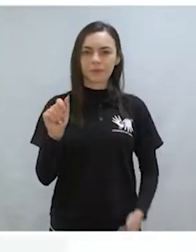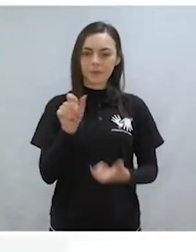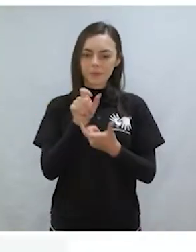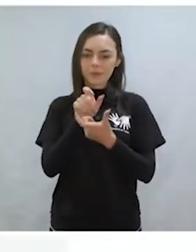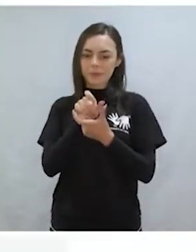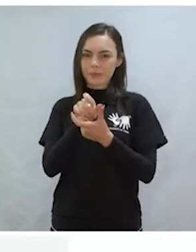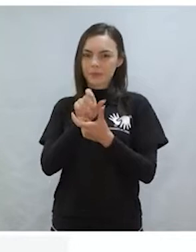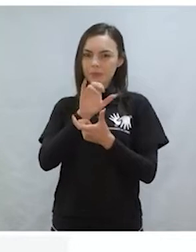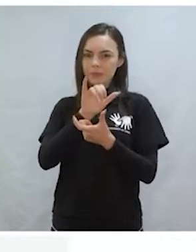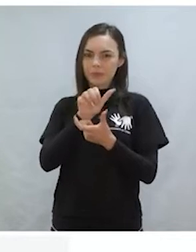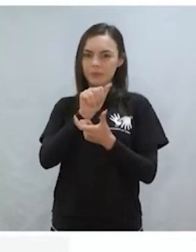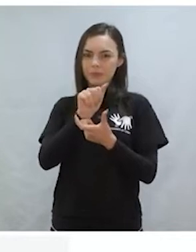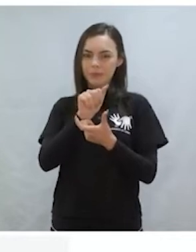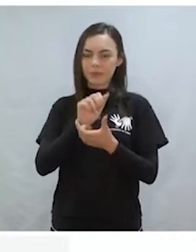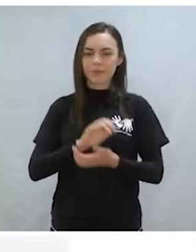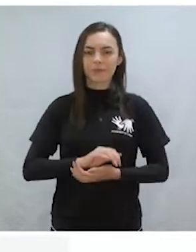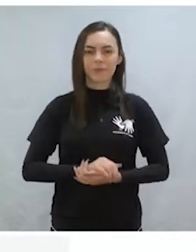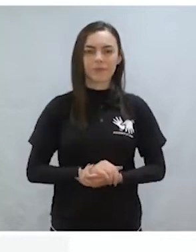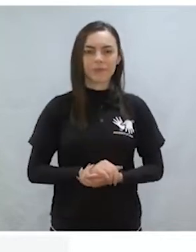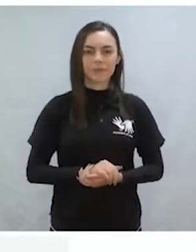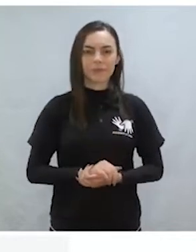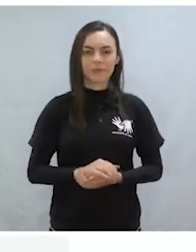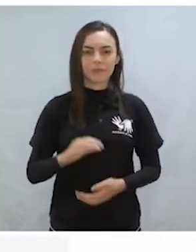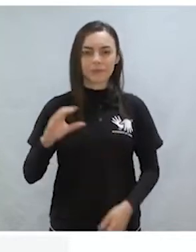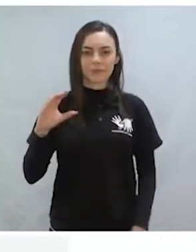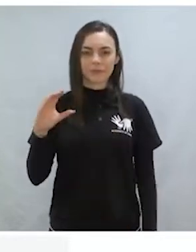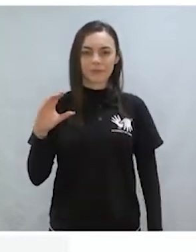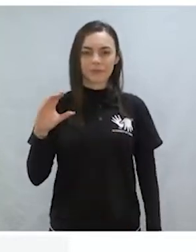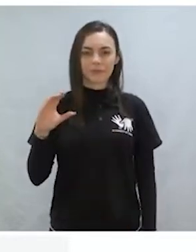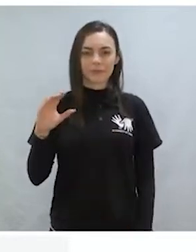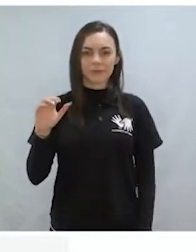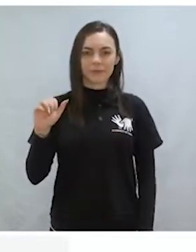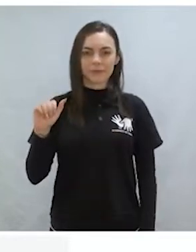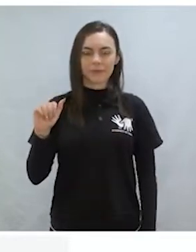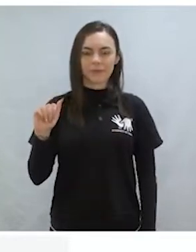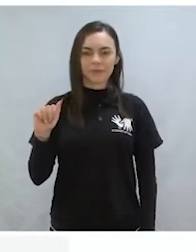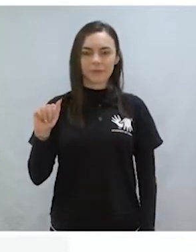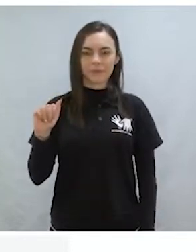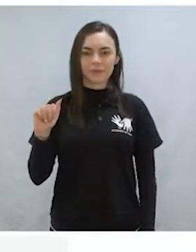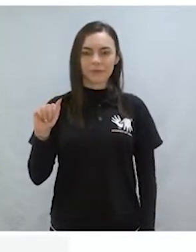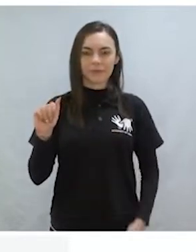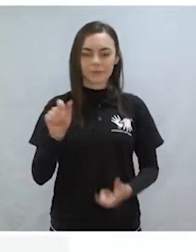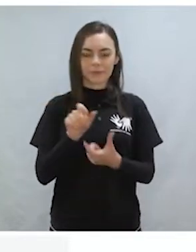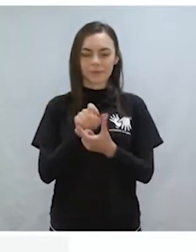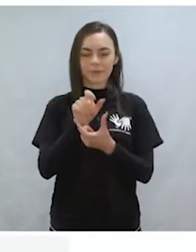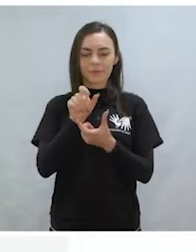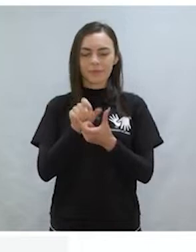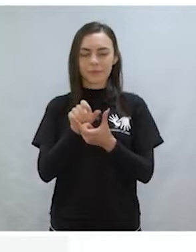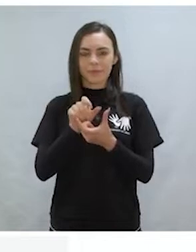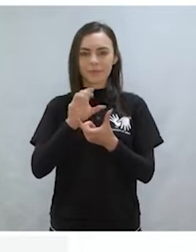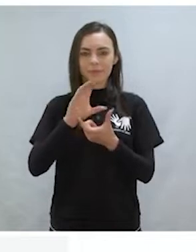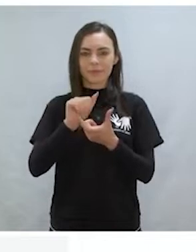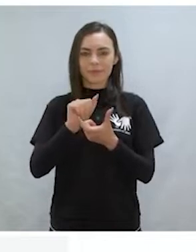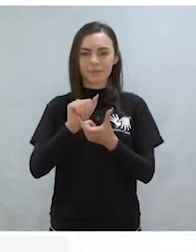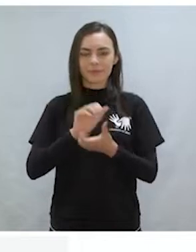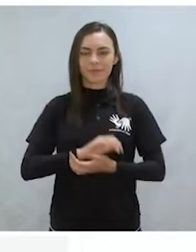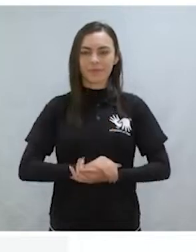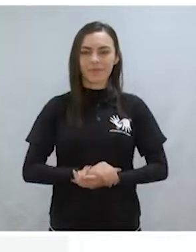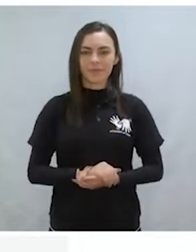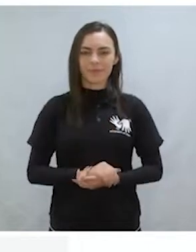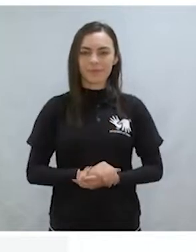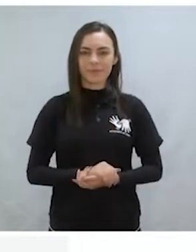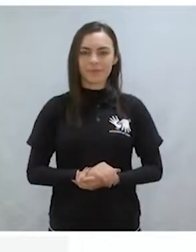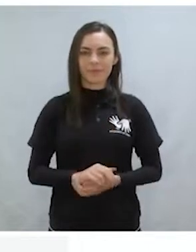J-A, já temos o já. O C, o A, já temos o